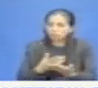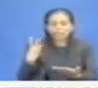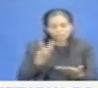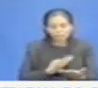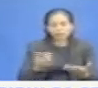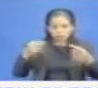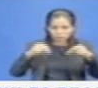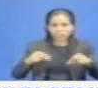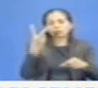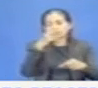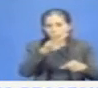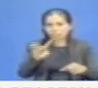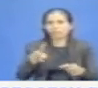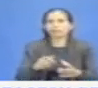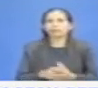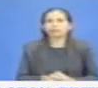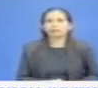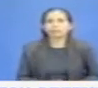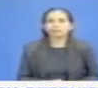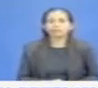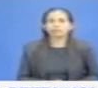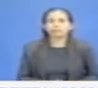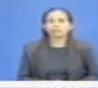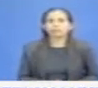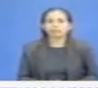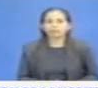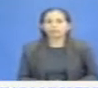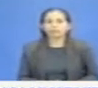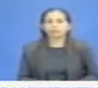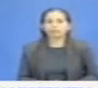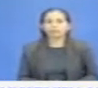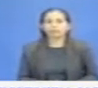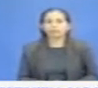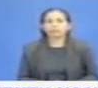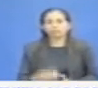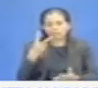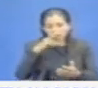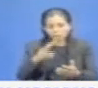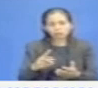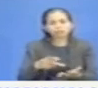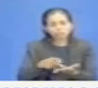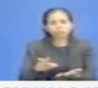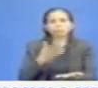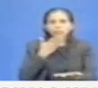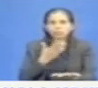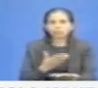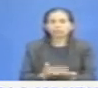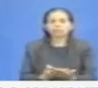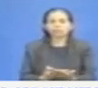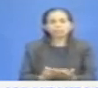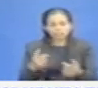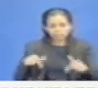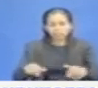tu bele hare sen condição ne pagamento la hodia ao sente município disciplina